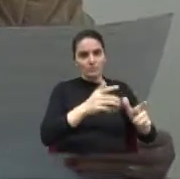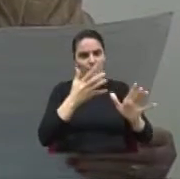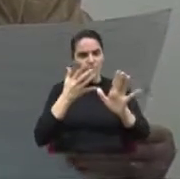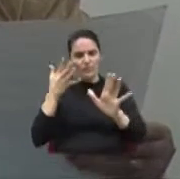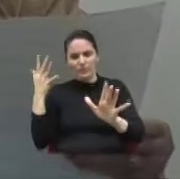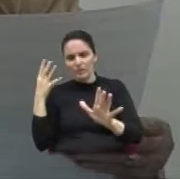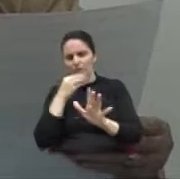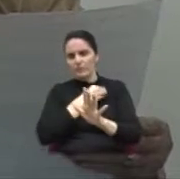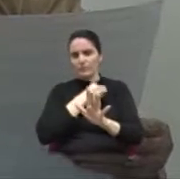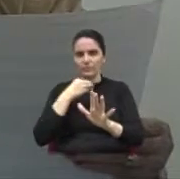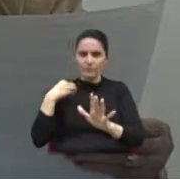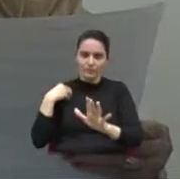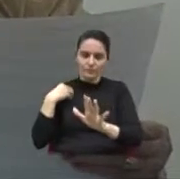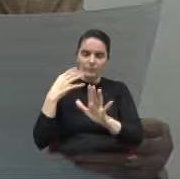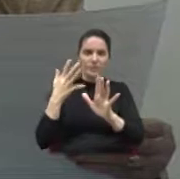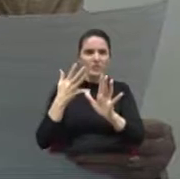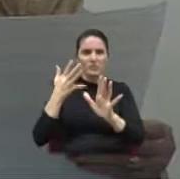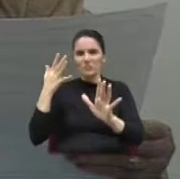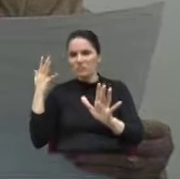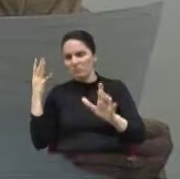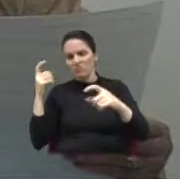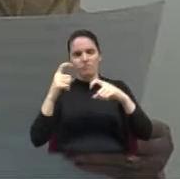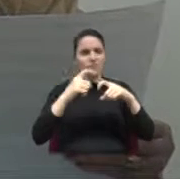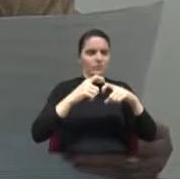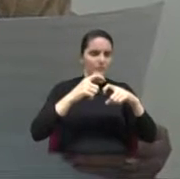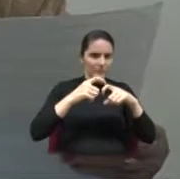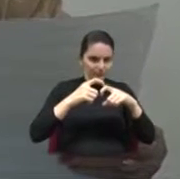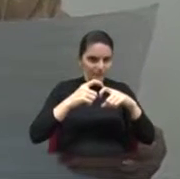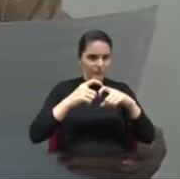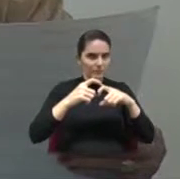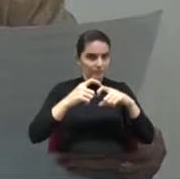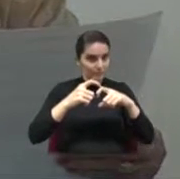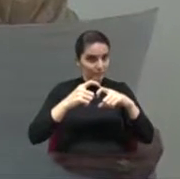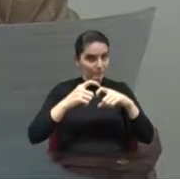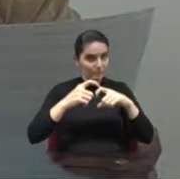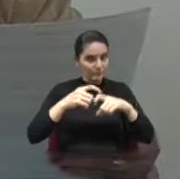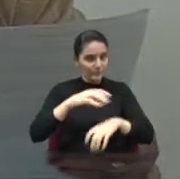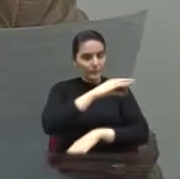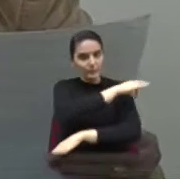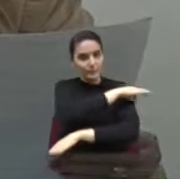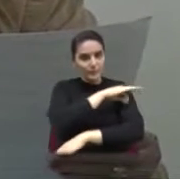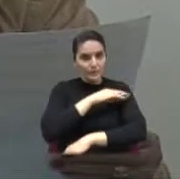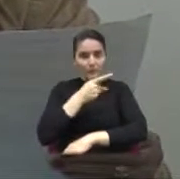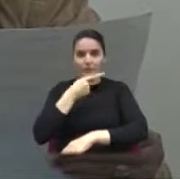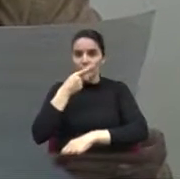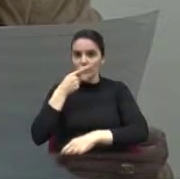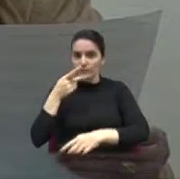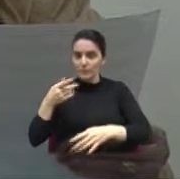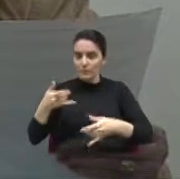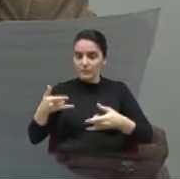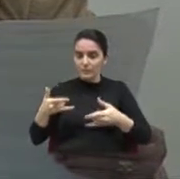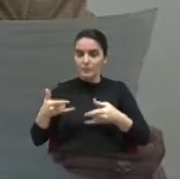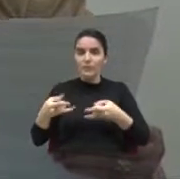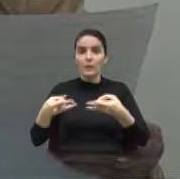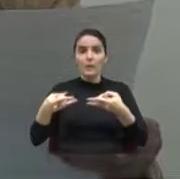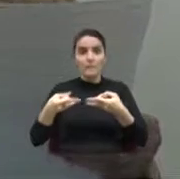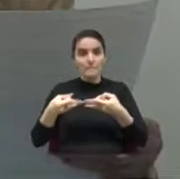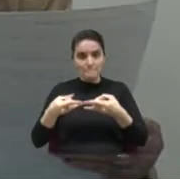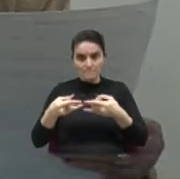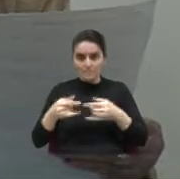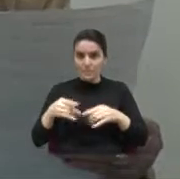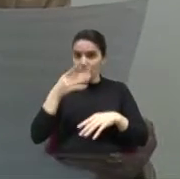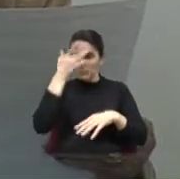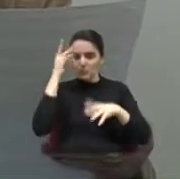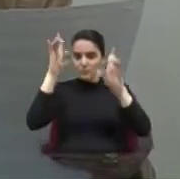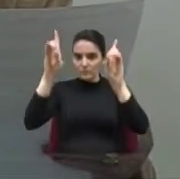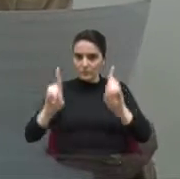exame, filas para consulta. O senhor restringiu o passe do deficiente. Aqui, as